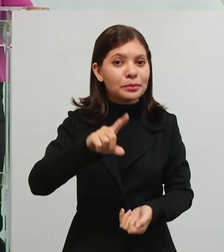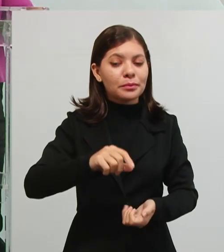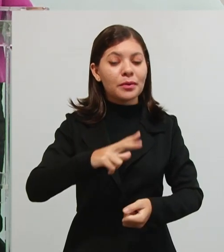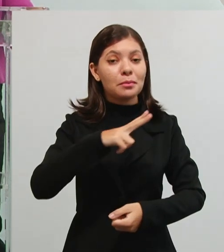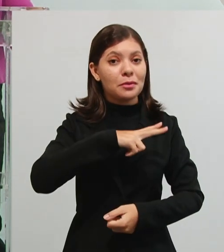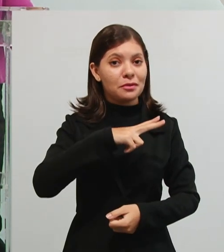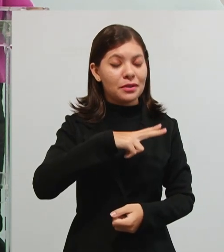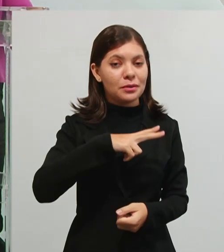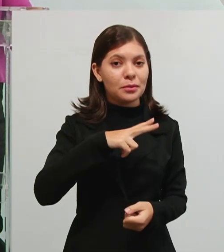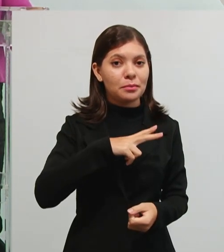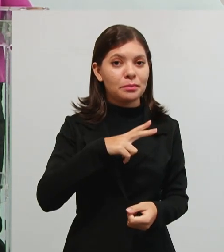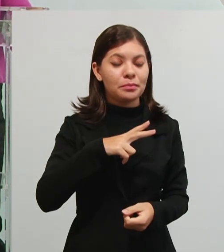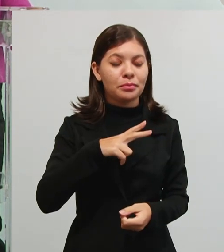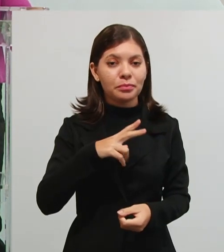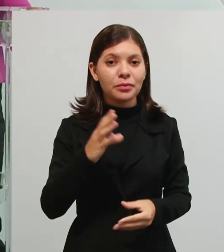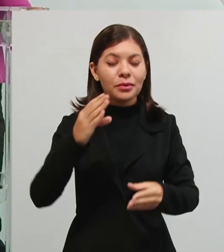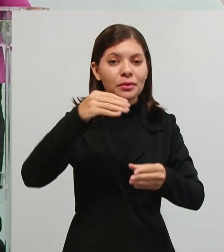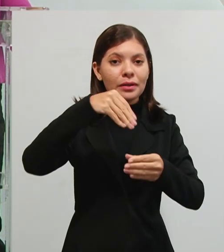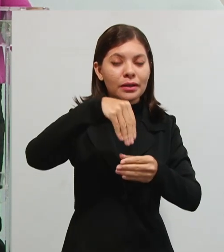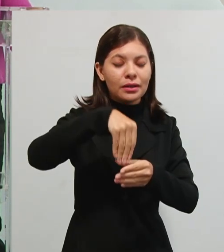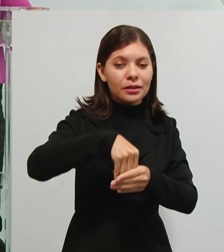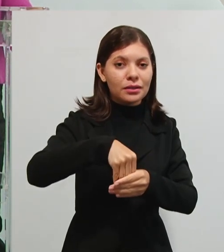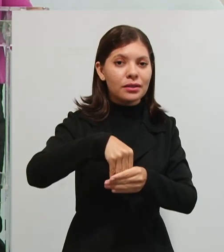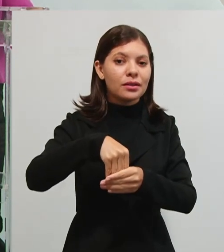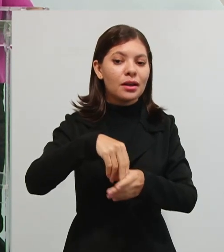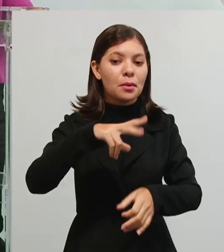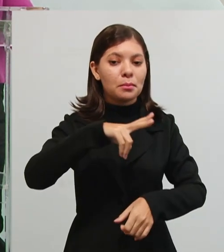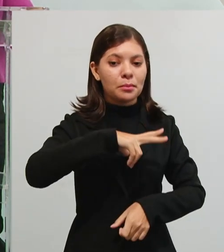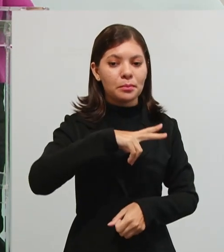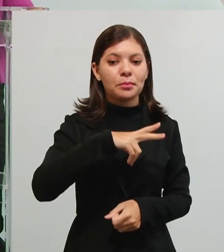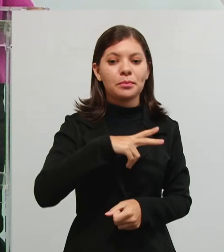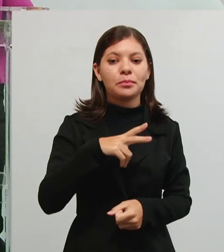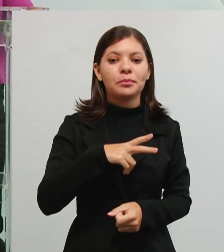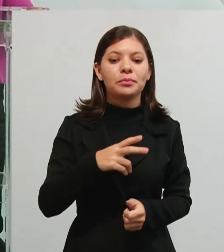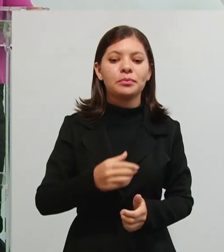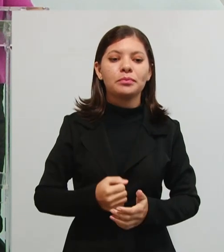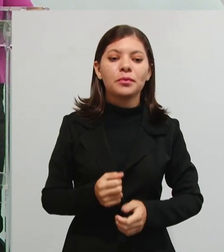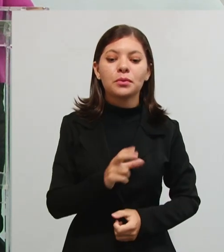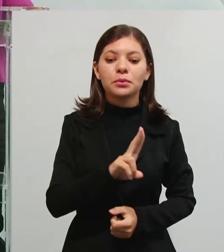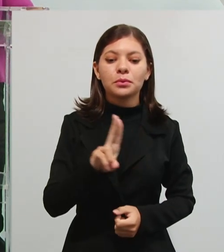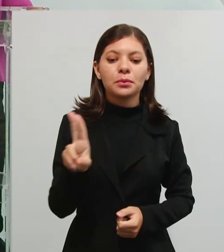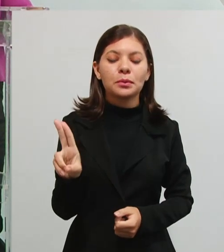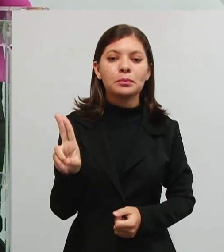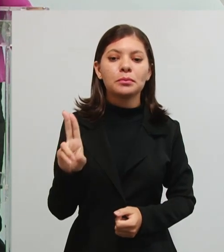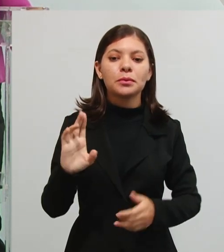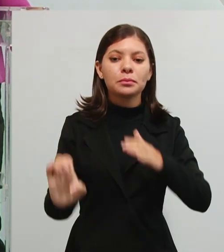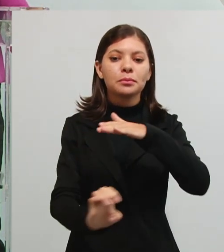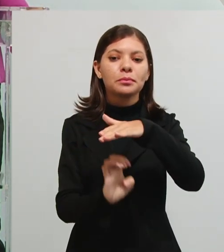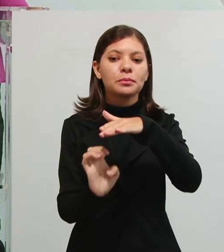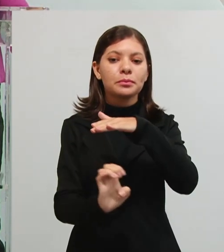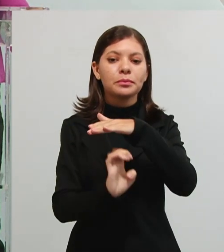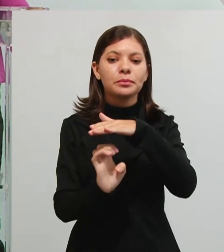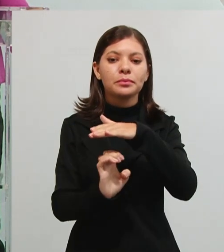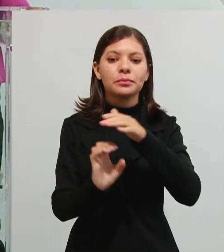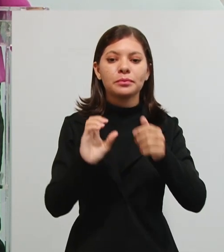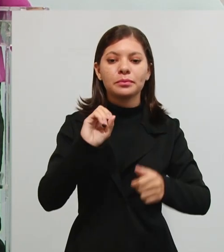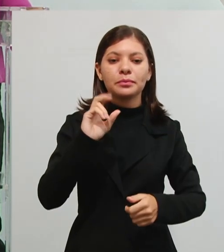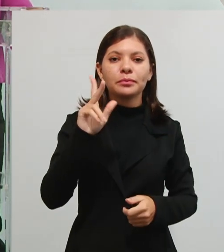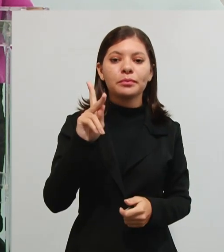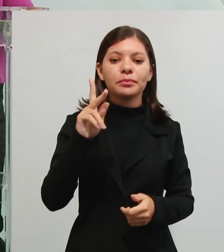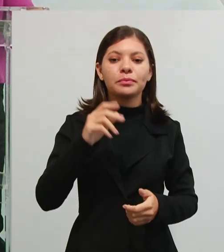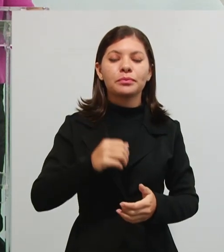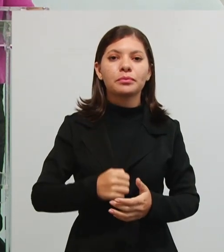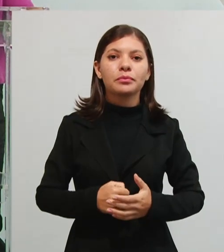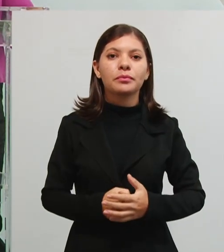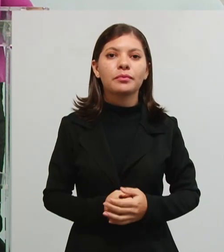Então, ela se encaixa na iniciativa privada. Denomina-se iniciativa privada, é uma empresa, tudo bem?